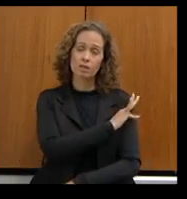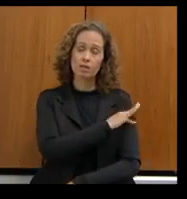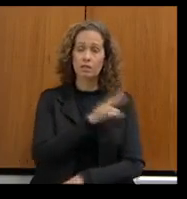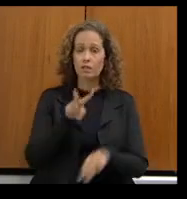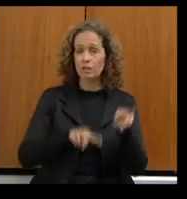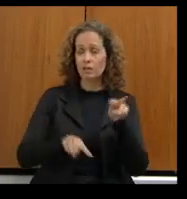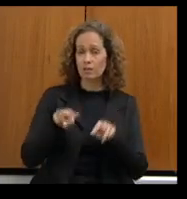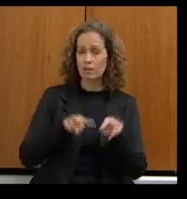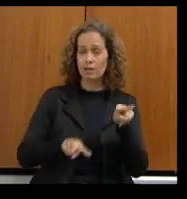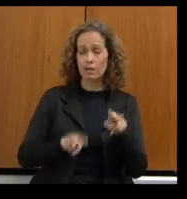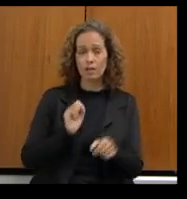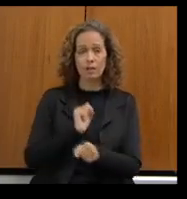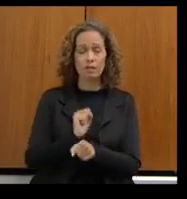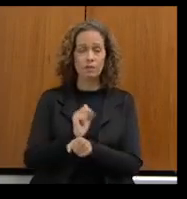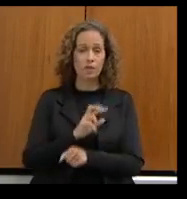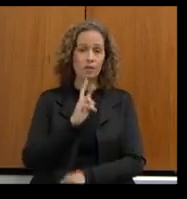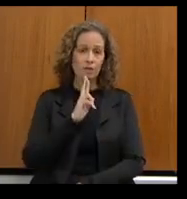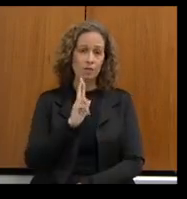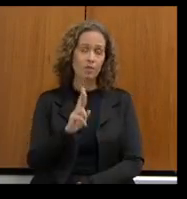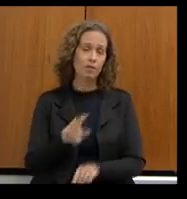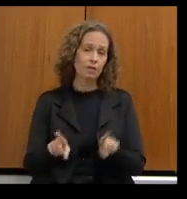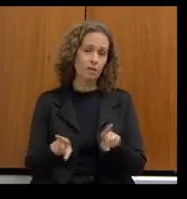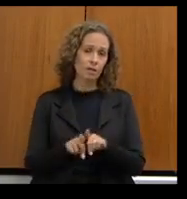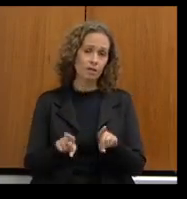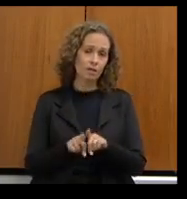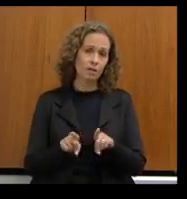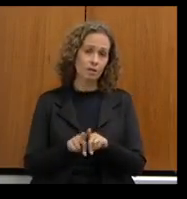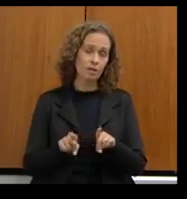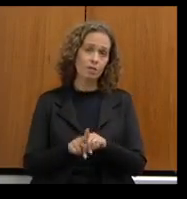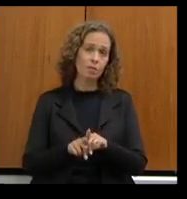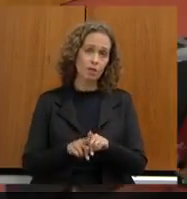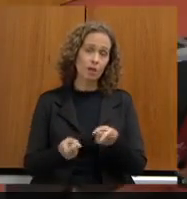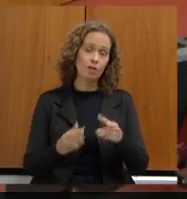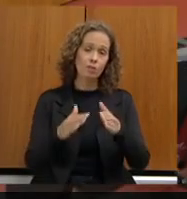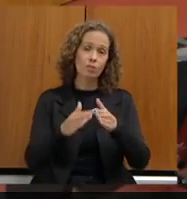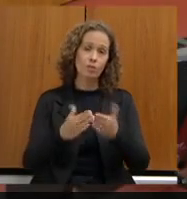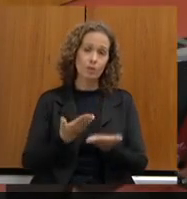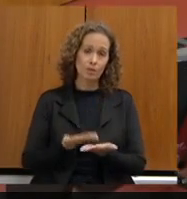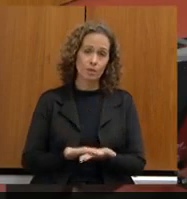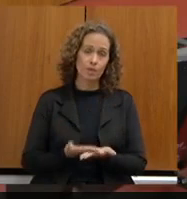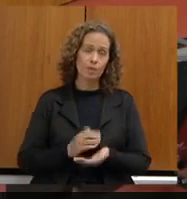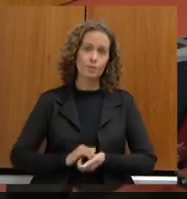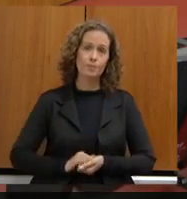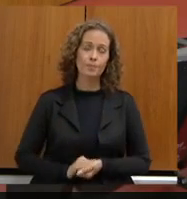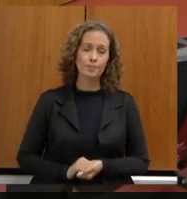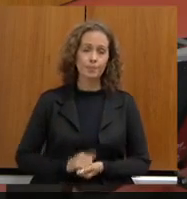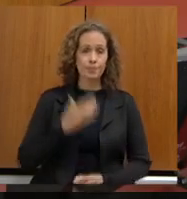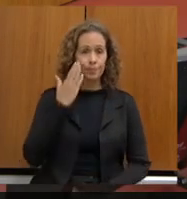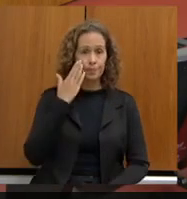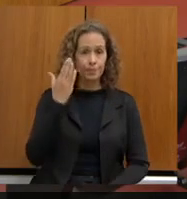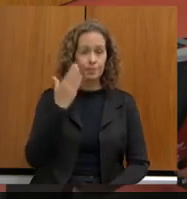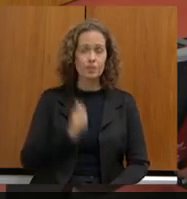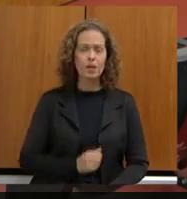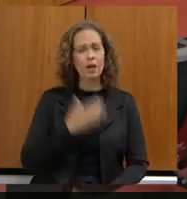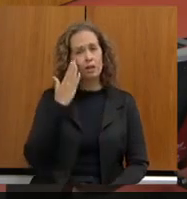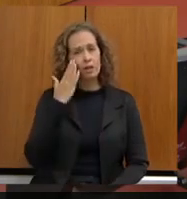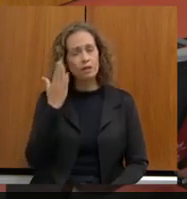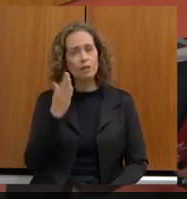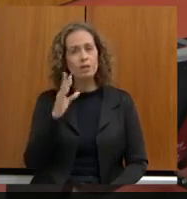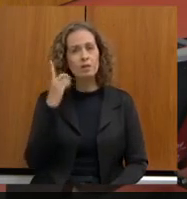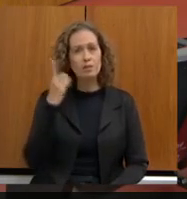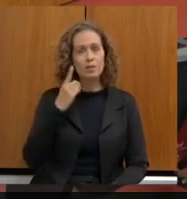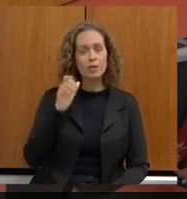Lisa Então eu aguardo a resposta também foi que ele mesmo já de sua intervenção da deputada